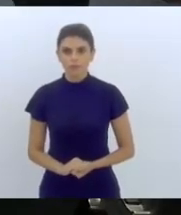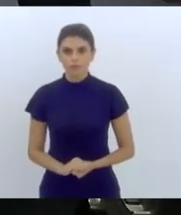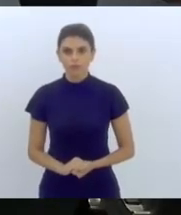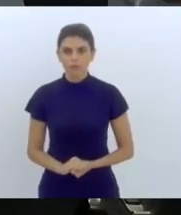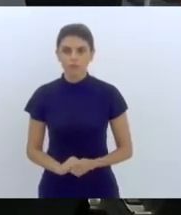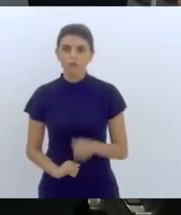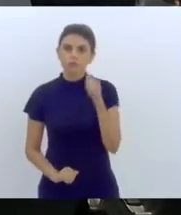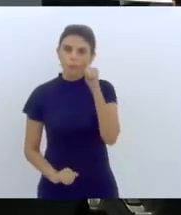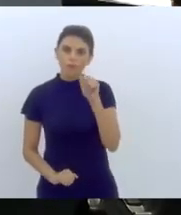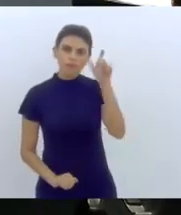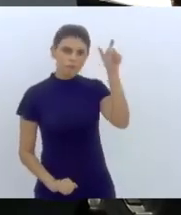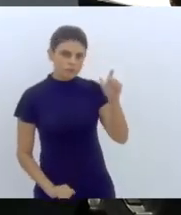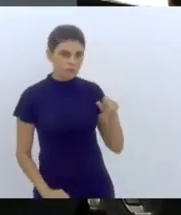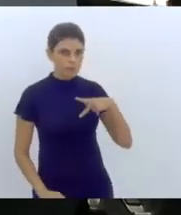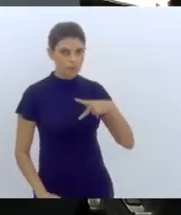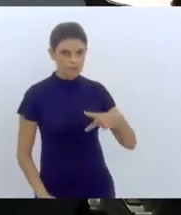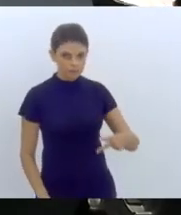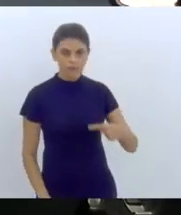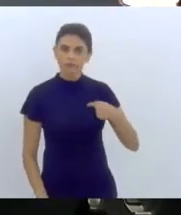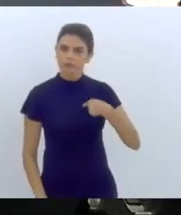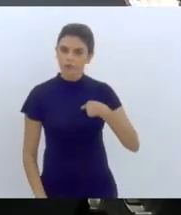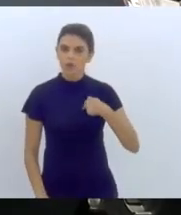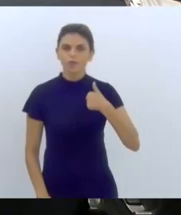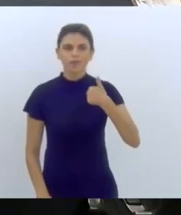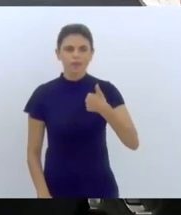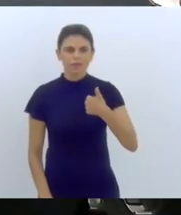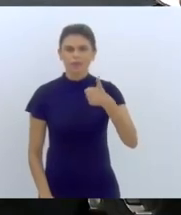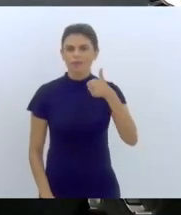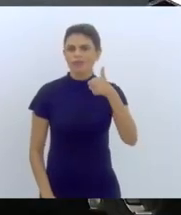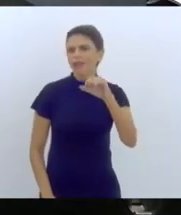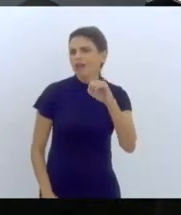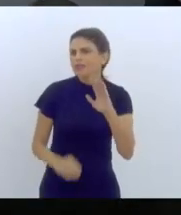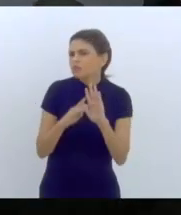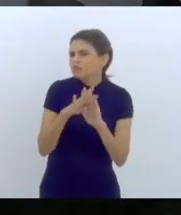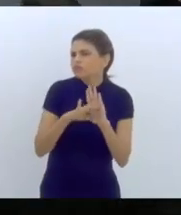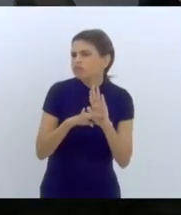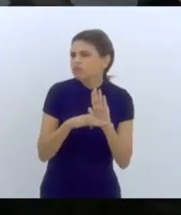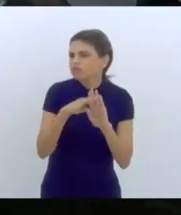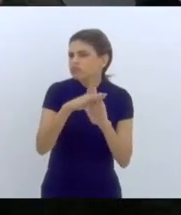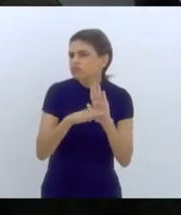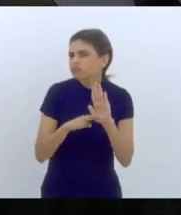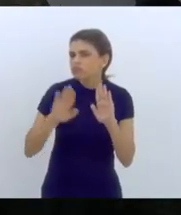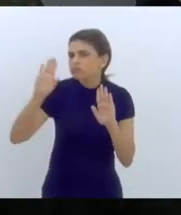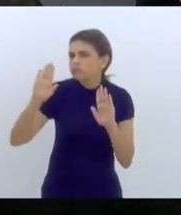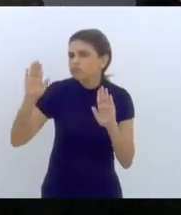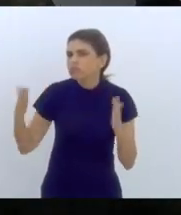Senhora presidente, eu sou o 10º da lista?